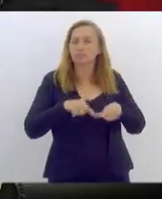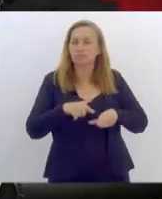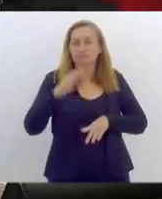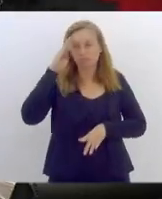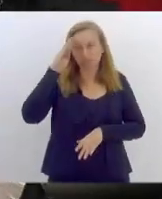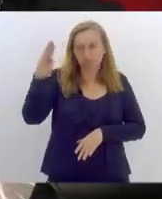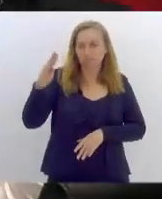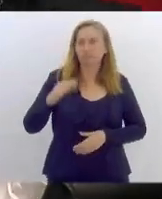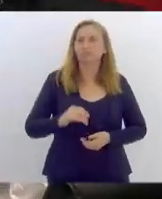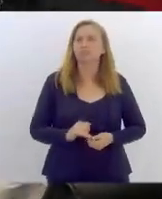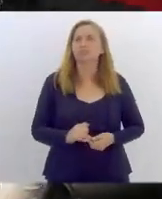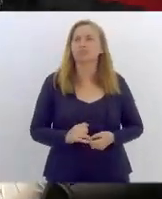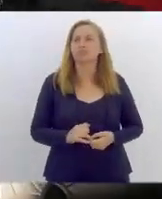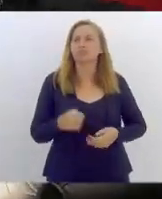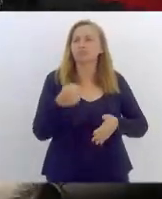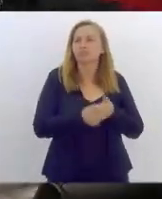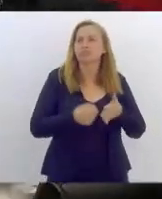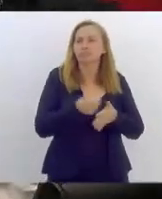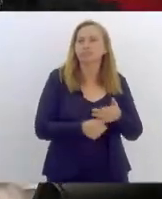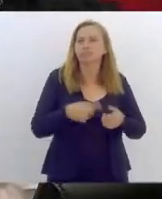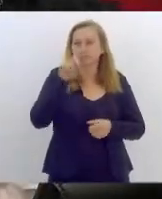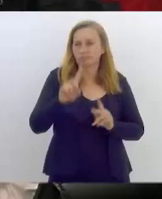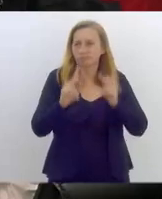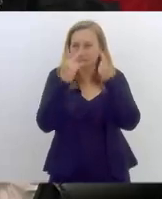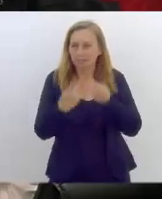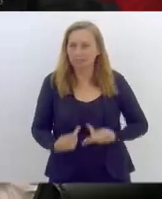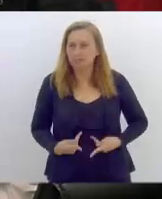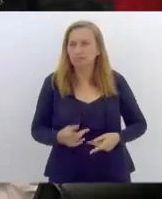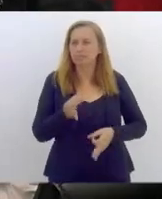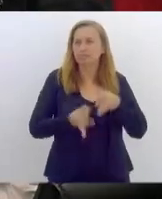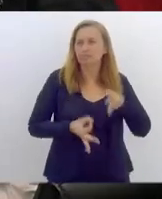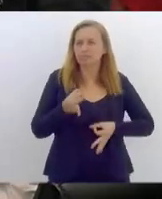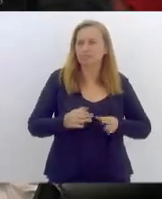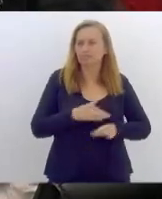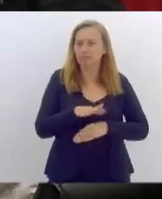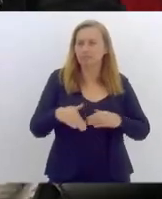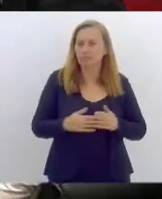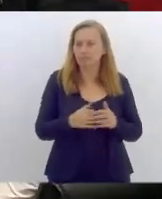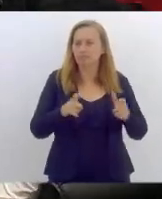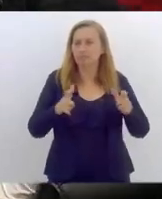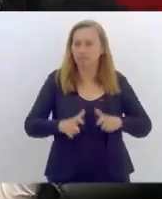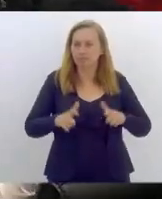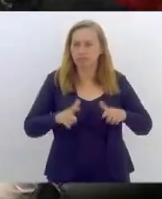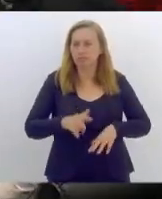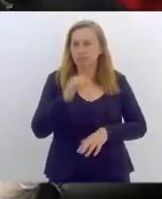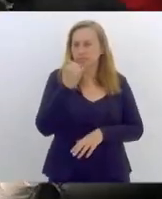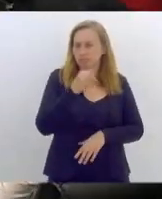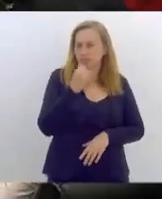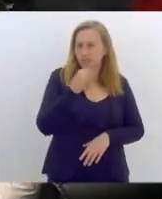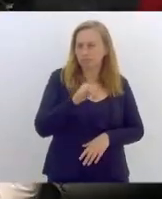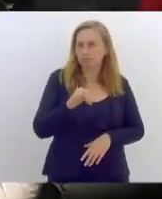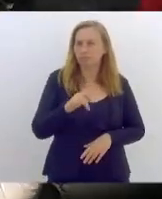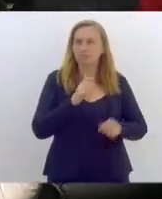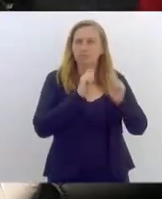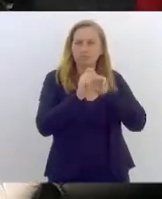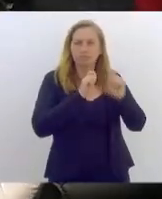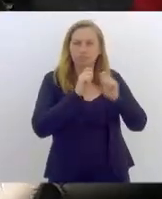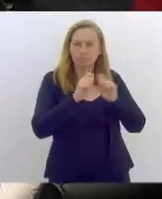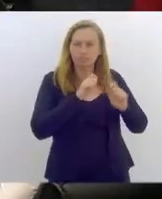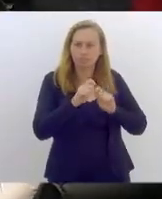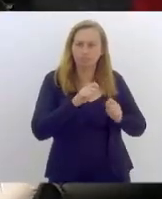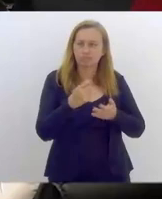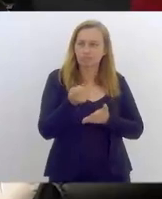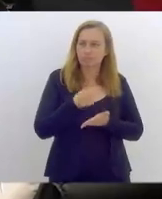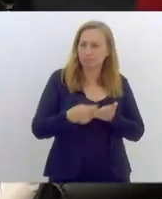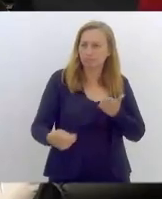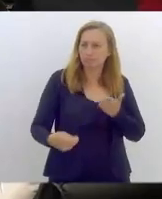respeito à luta por direitos humanos e por justiça em todo o território fluminense. Ou seja, jornalista tem lá escrito